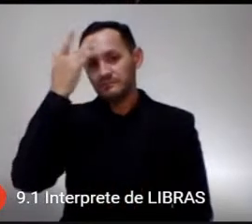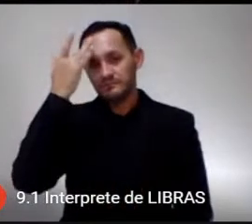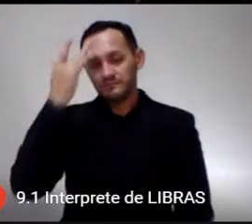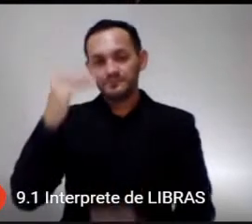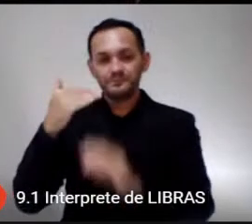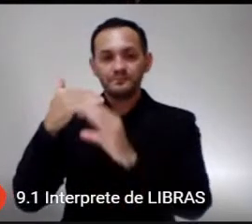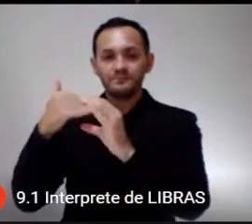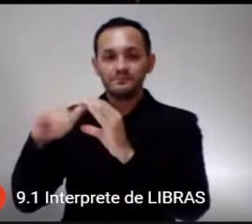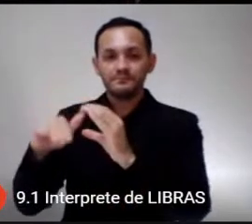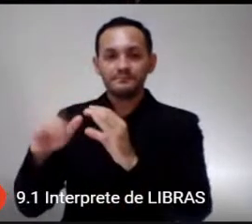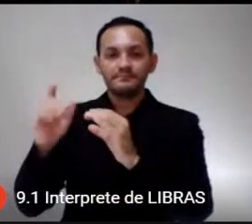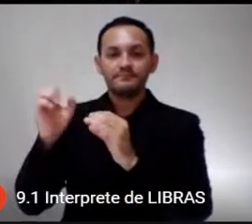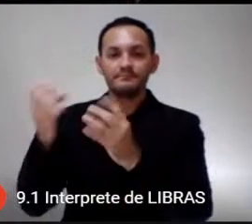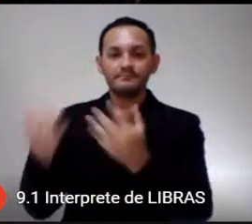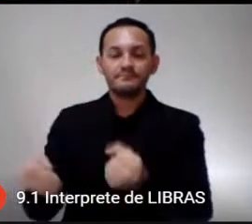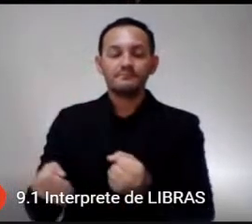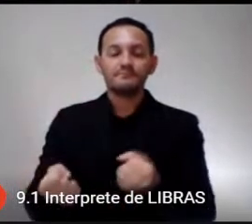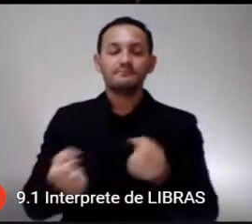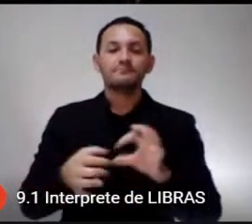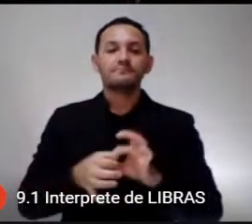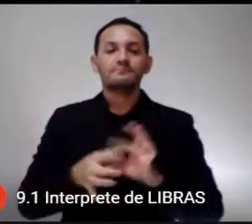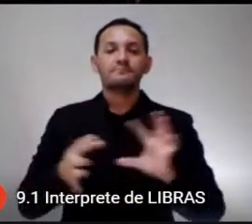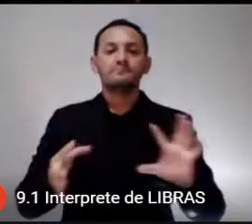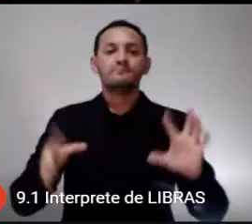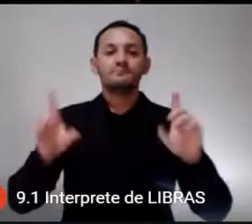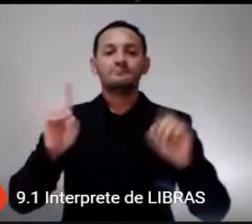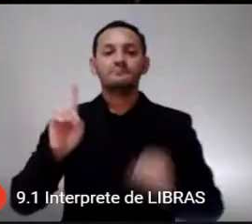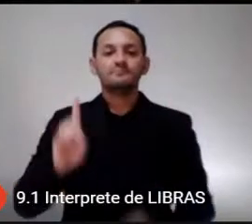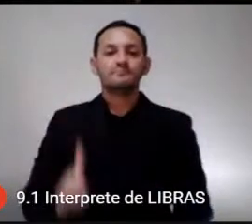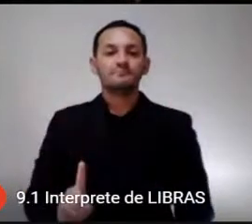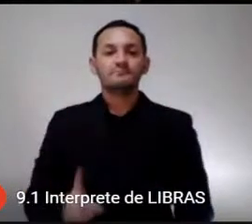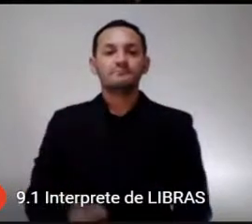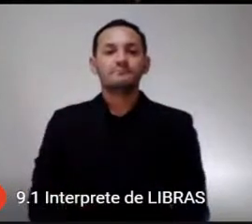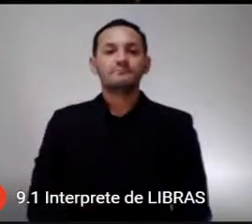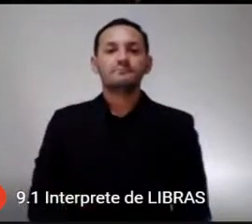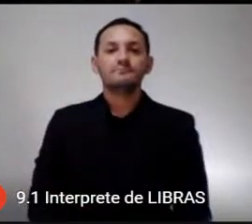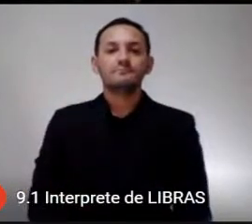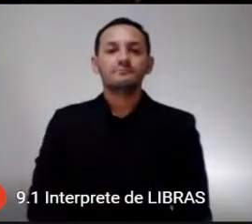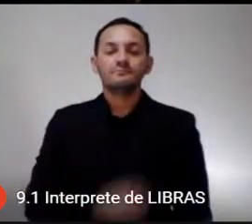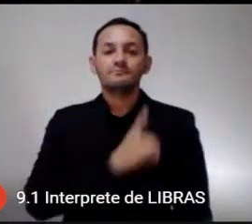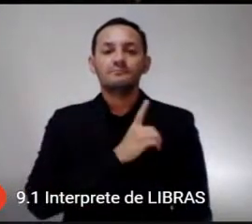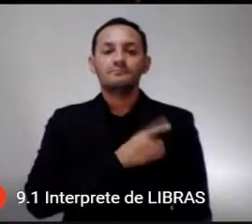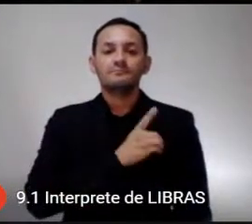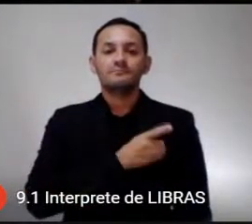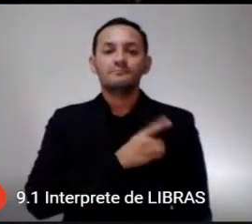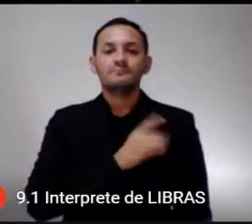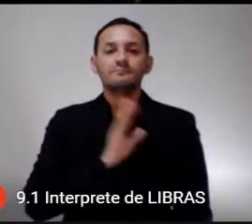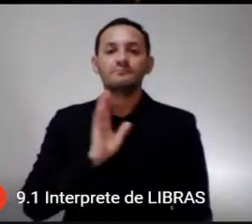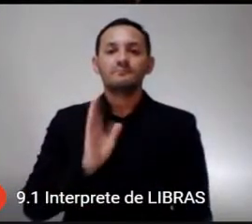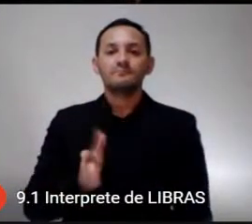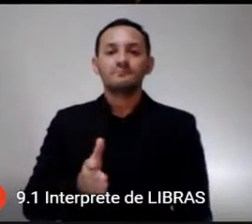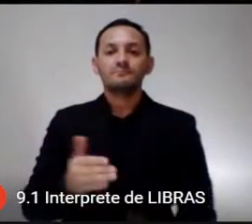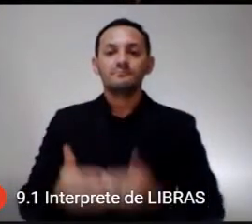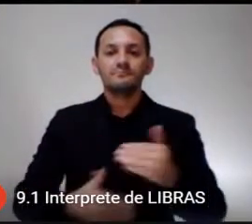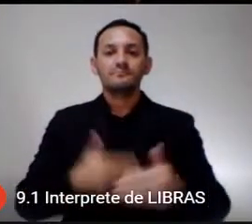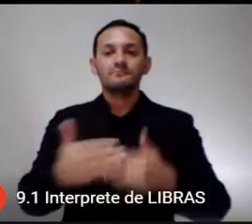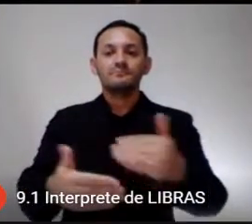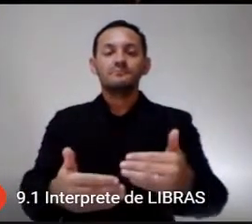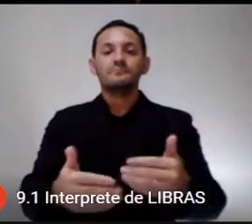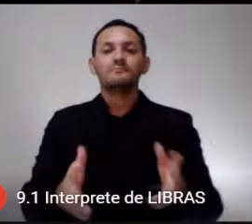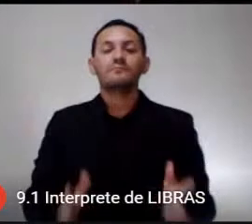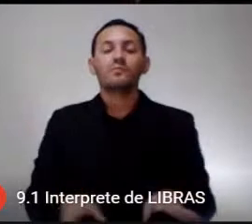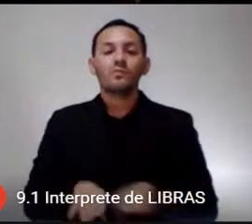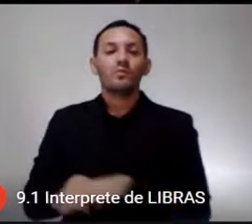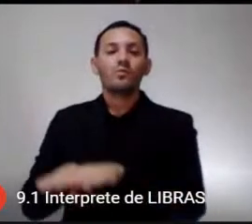seus direitos antes de tolhê-lo. Desembargador, eu estou com o acordo em mãos e foi por unanimidade, foi